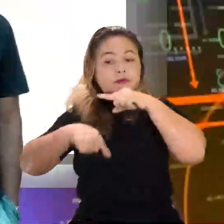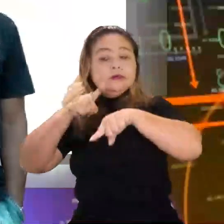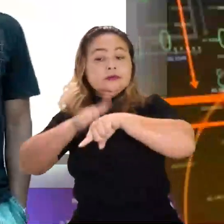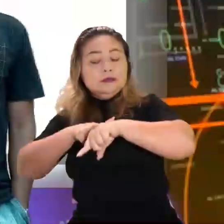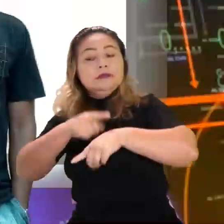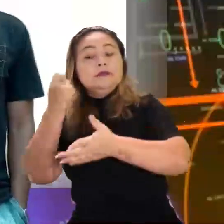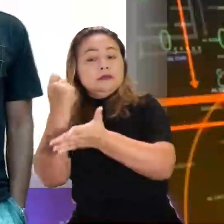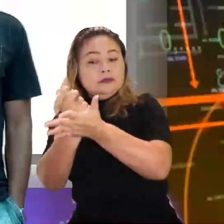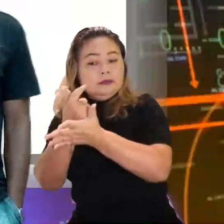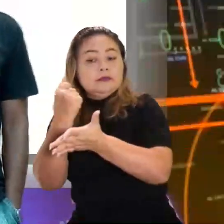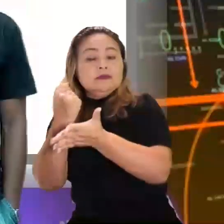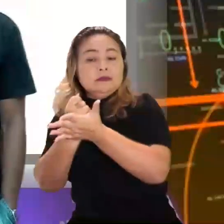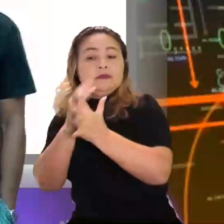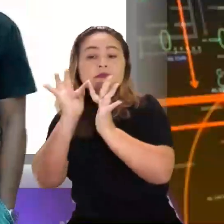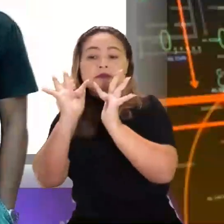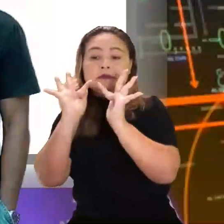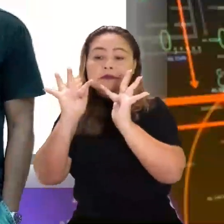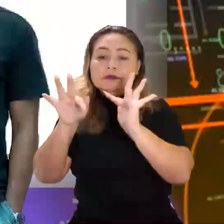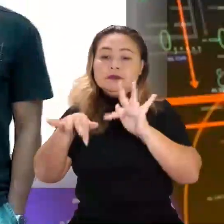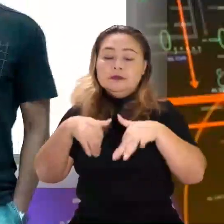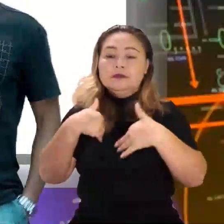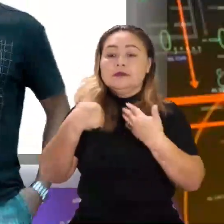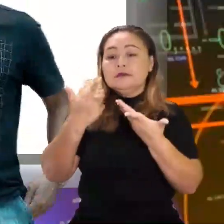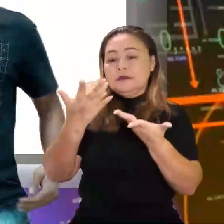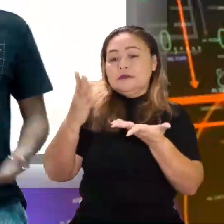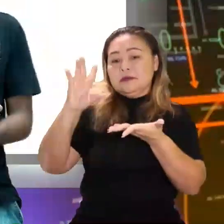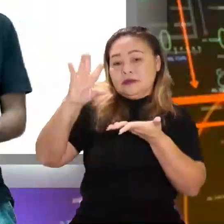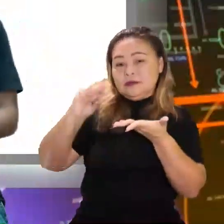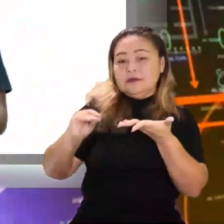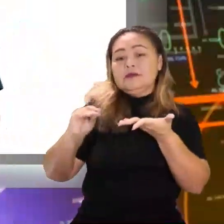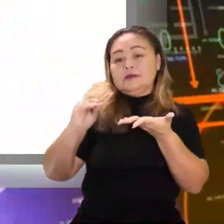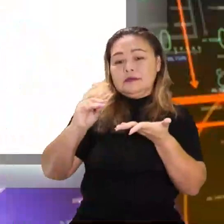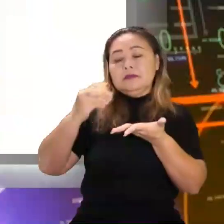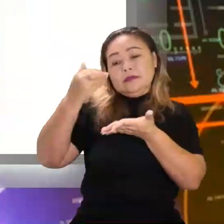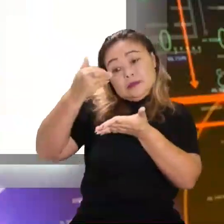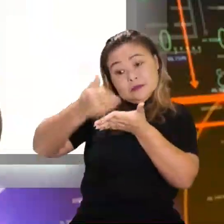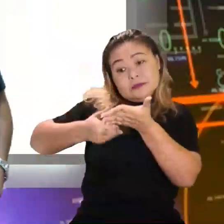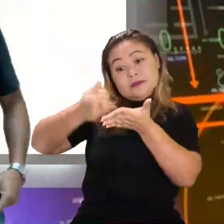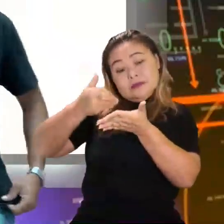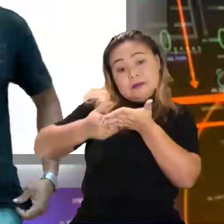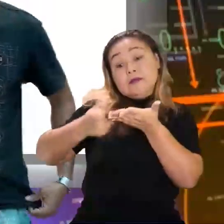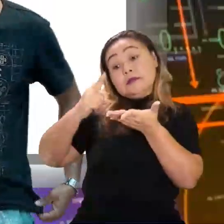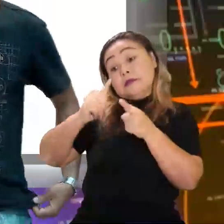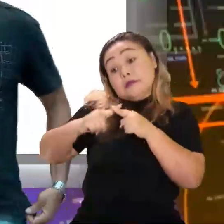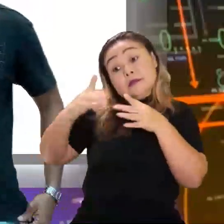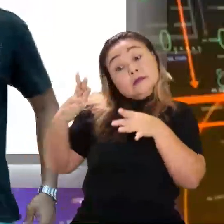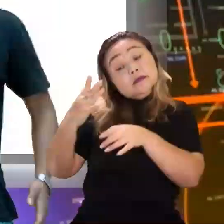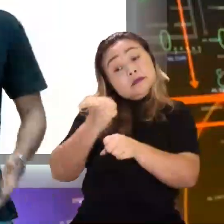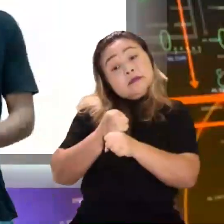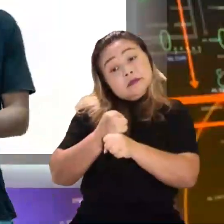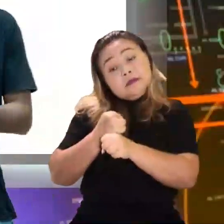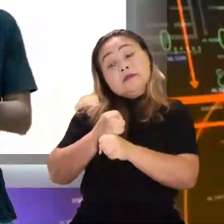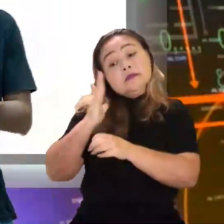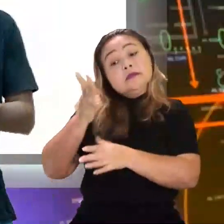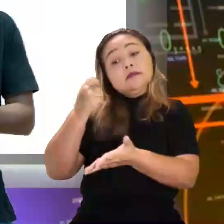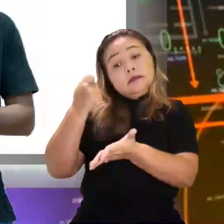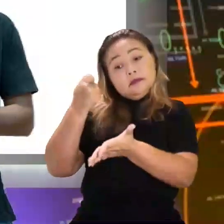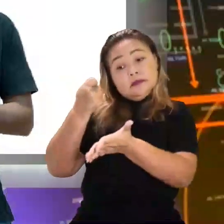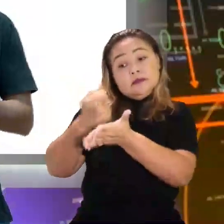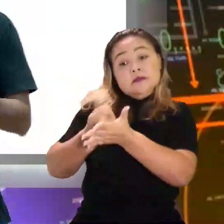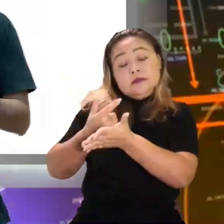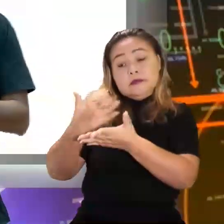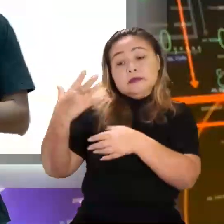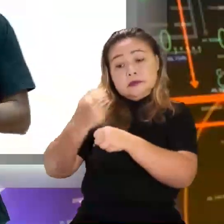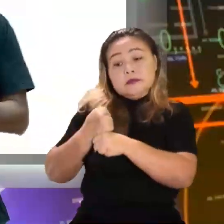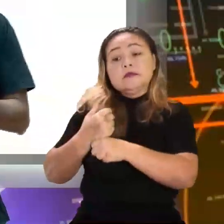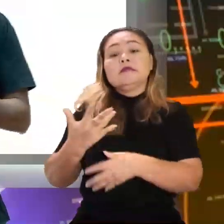você vai pagando. No financeiro eles chamam de amortizar, né? Vai amortizando a dívida. Mas vai somando, né? O valor que você já pagou vai sendo